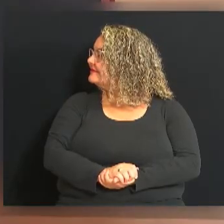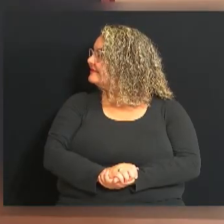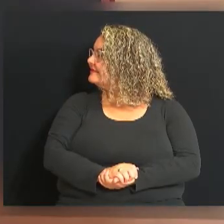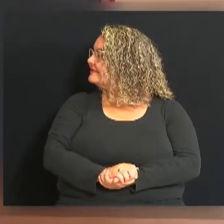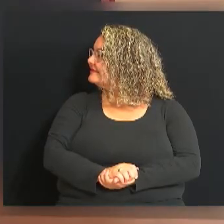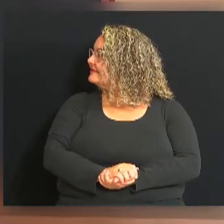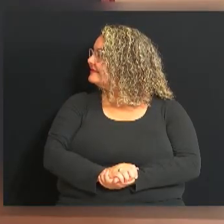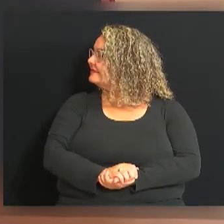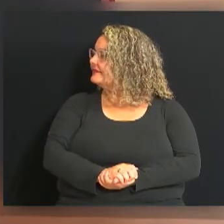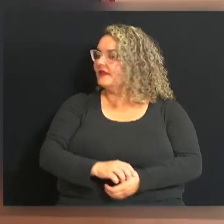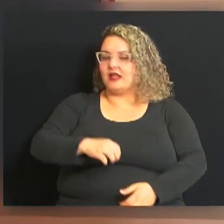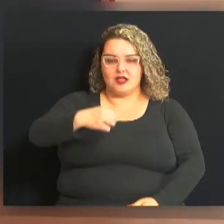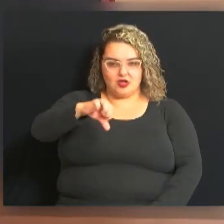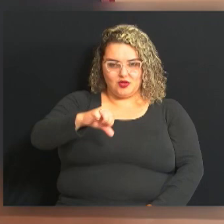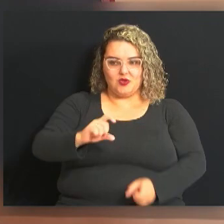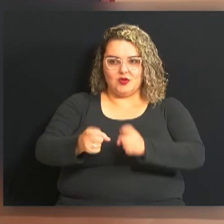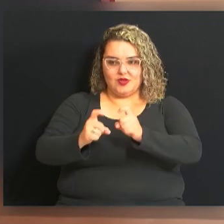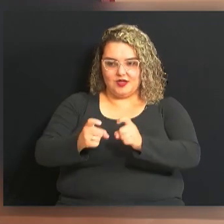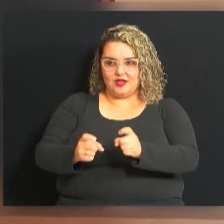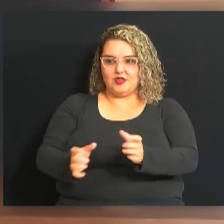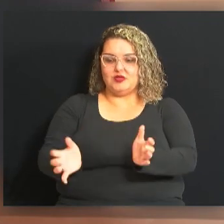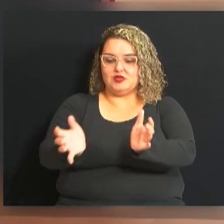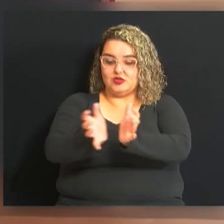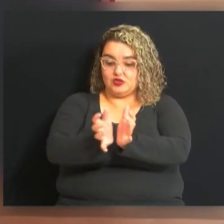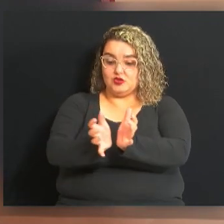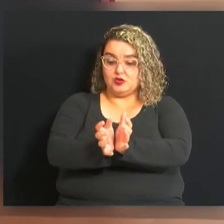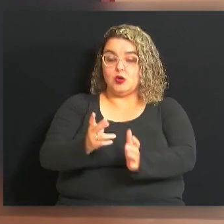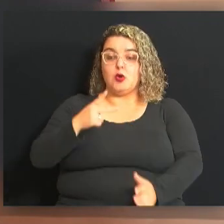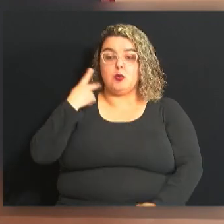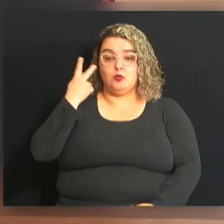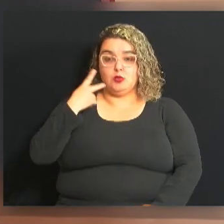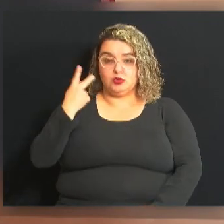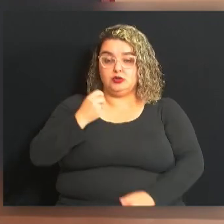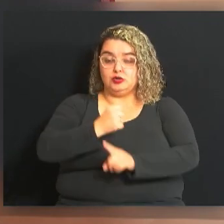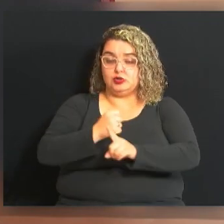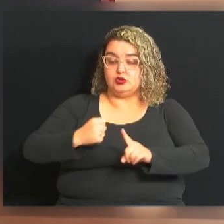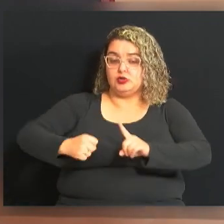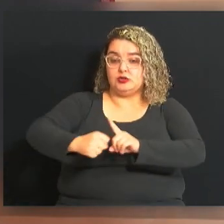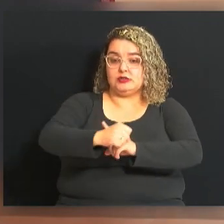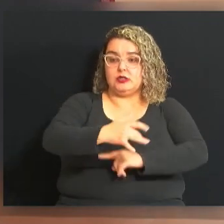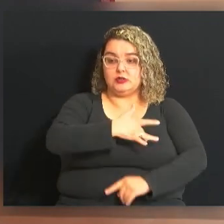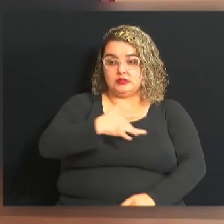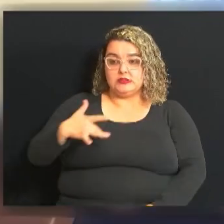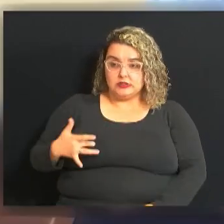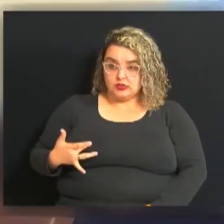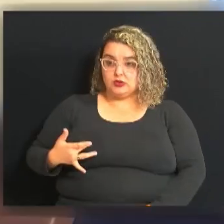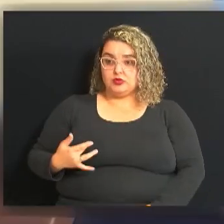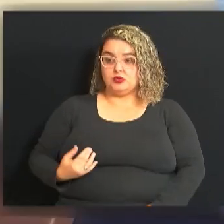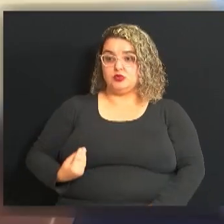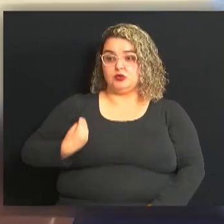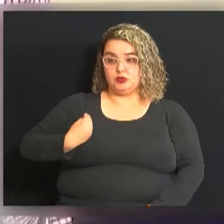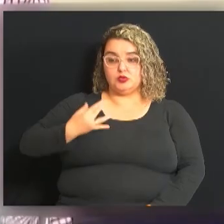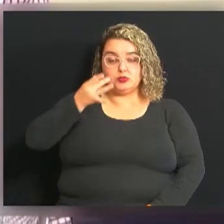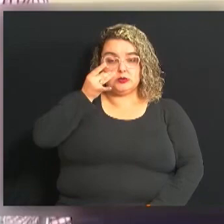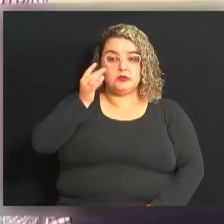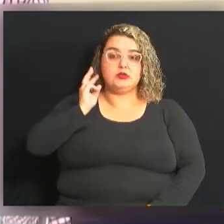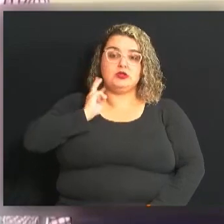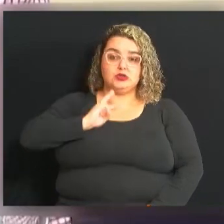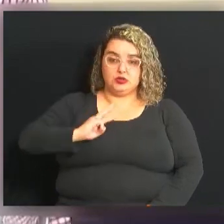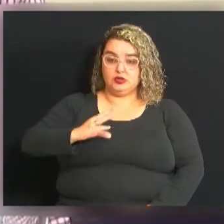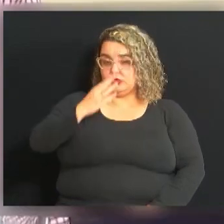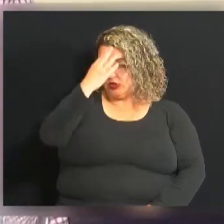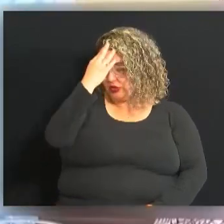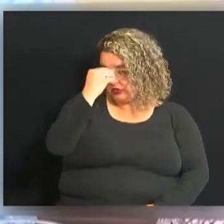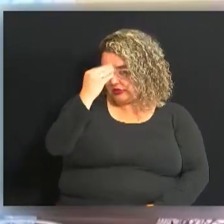A 9ª reunião da Comissão de Política Social e Saúde contou com a participação dos vereadores Cecílio Santos e Jair